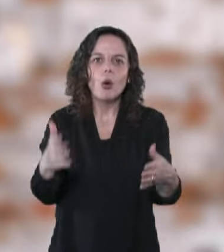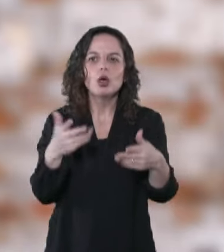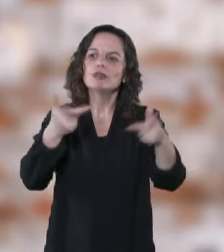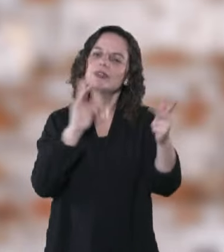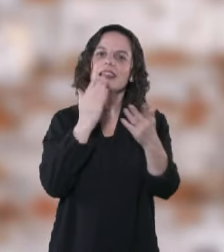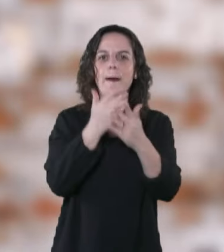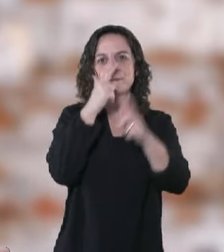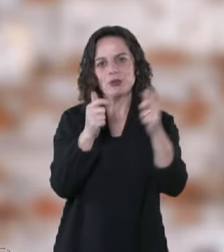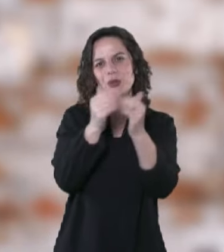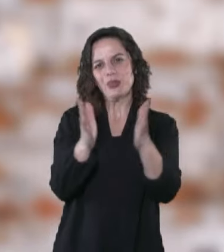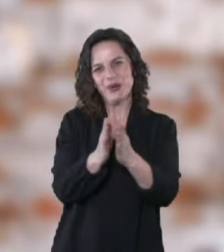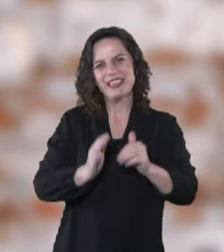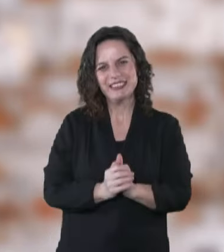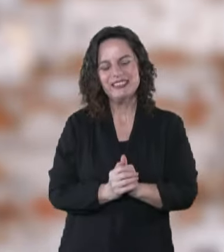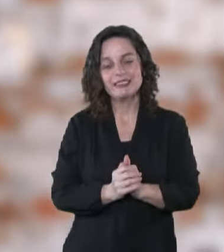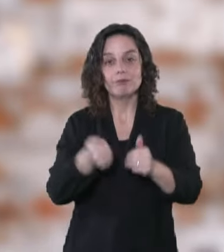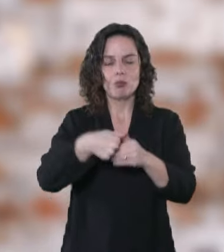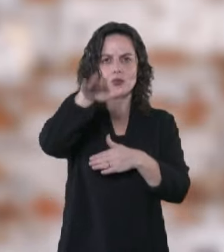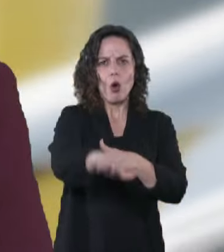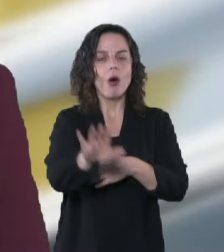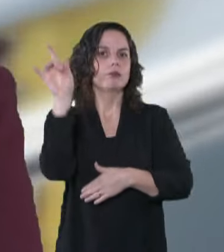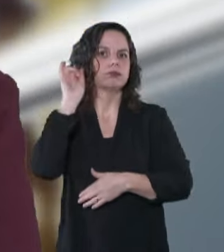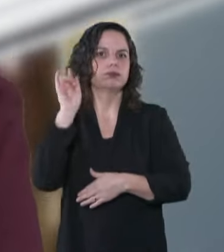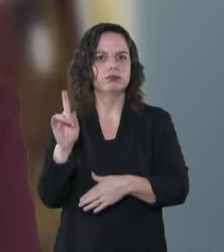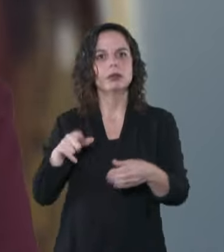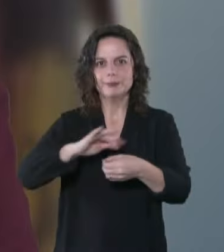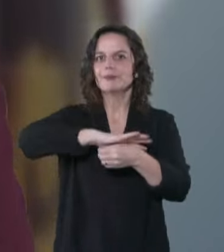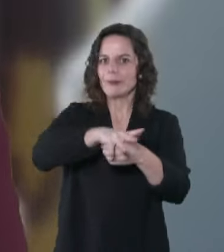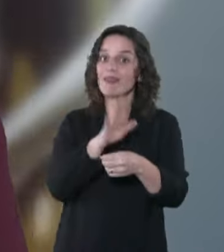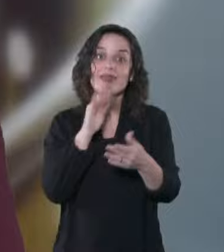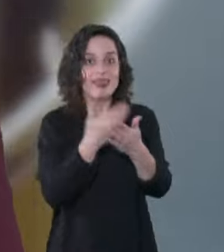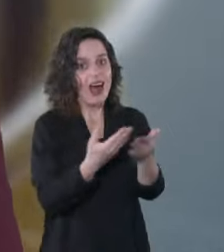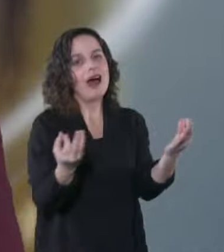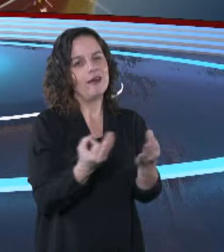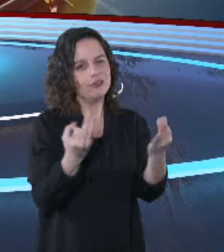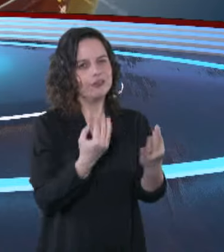os utilizadores. Foi um passo importantíssimo, acho que a pandemia teve um. Trouxe, não é,